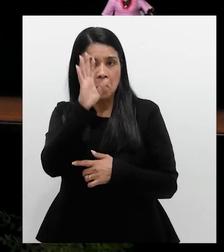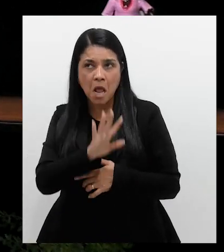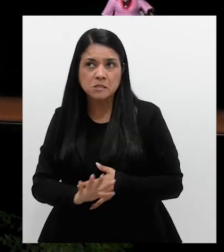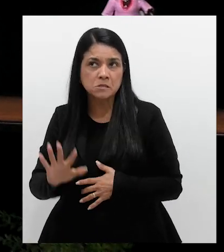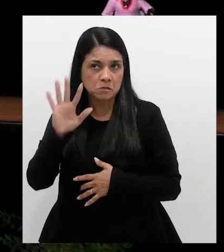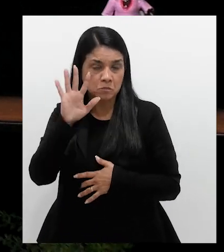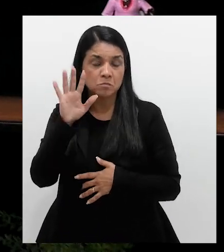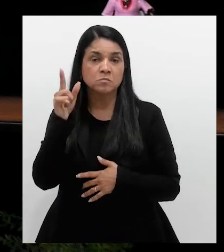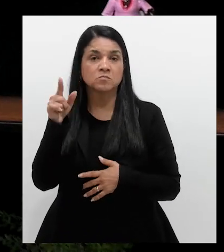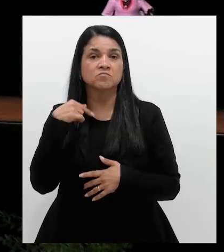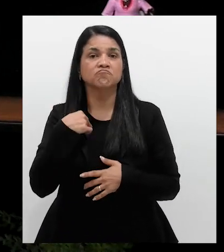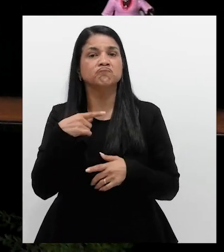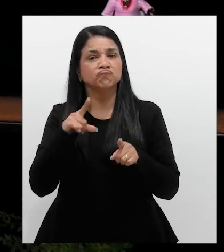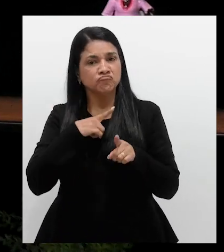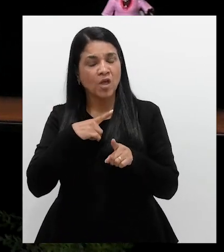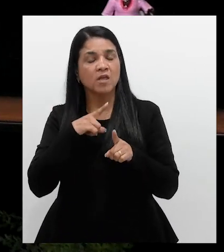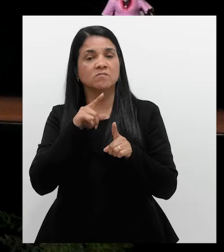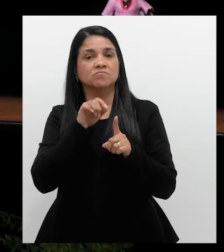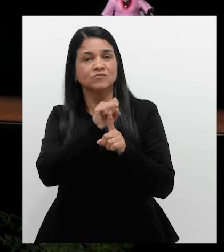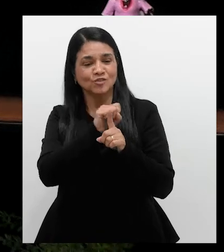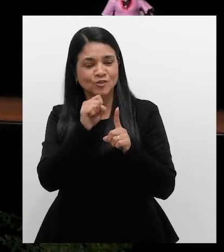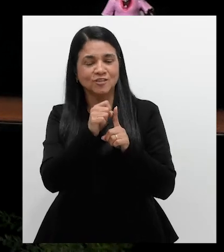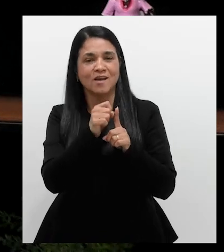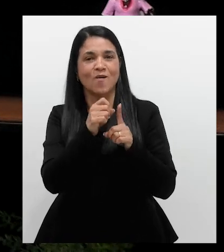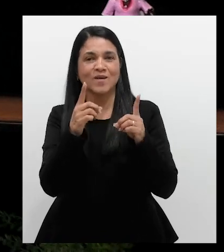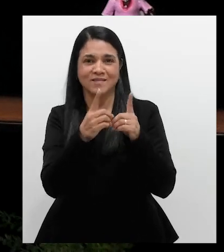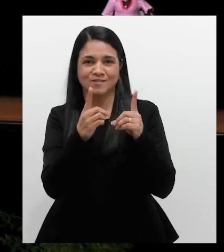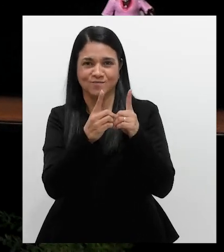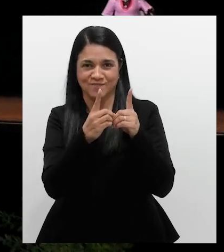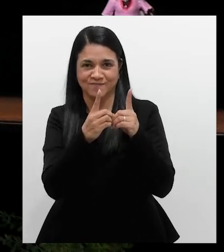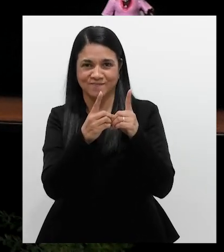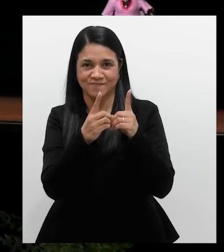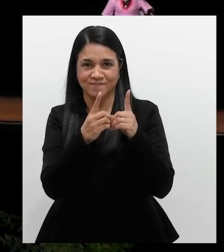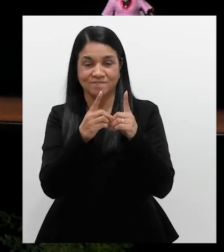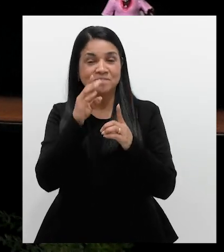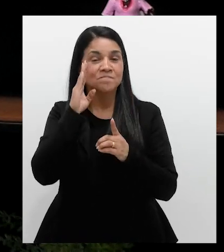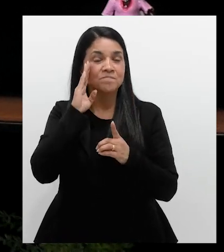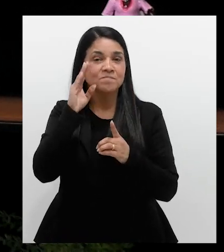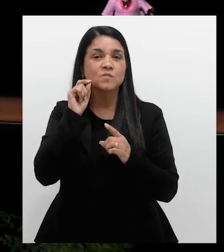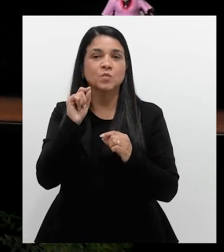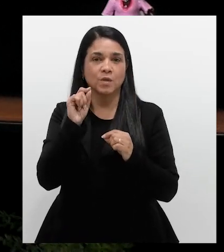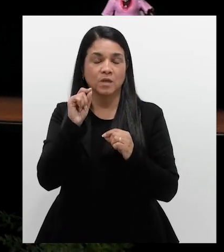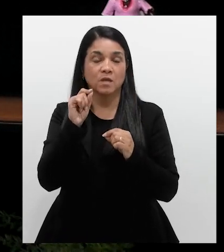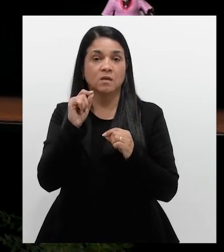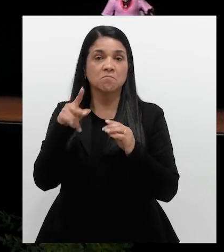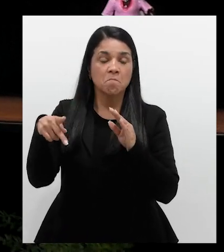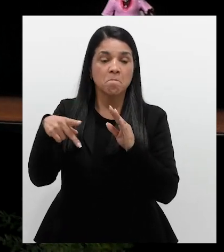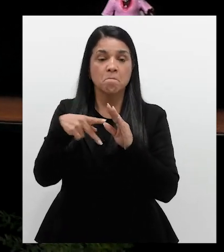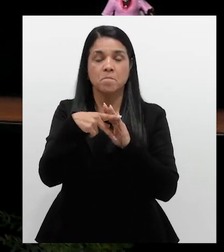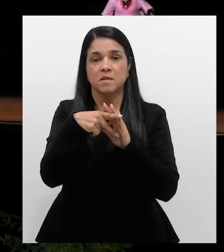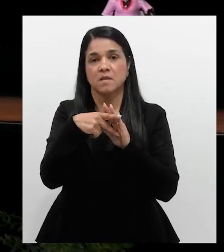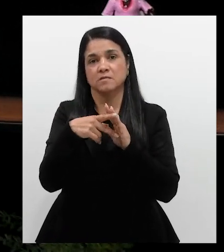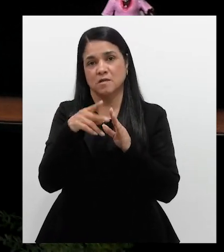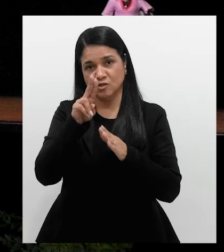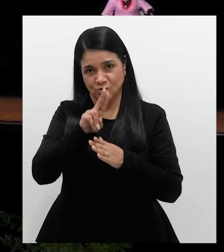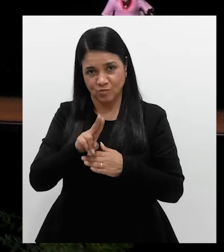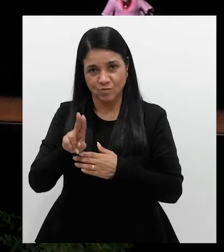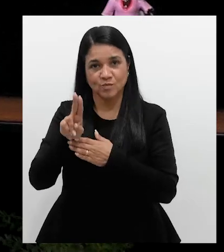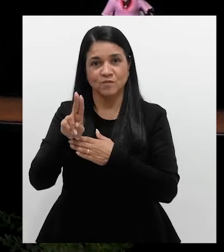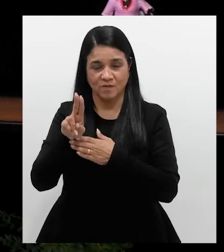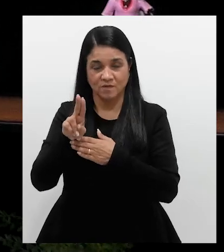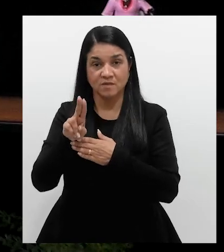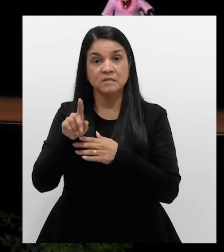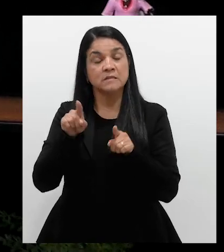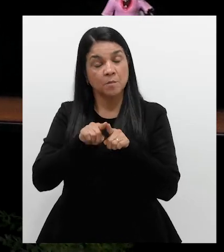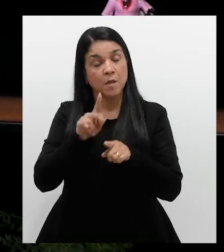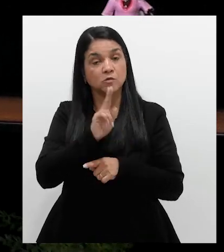país, todas elas possuem esse viés social. Por quê? Primeiro, que faz parte da instituição, e segundo, que é